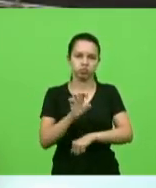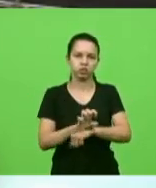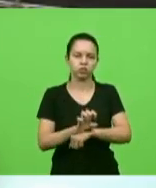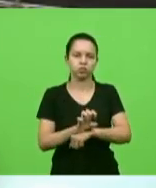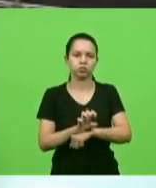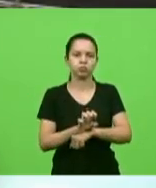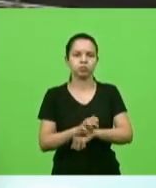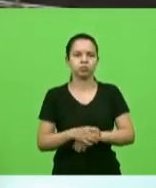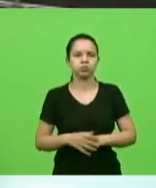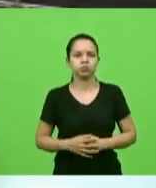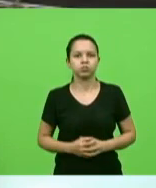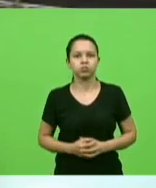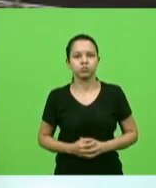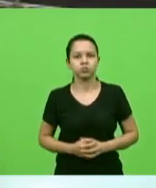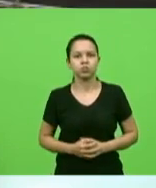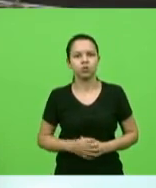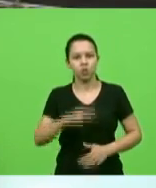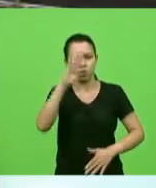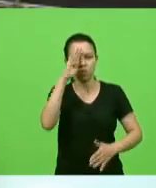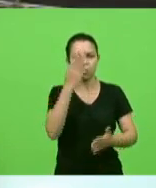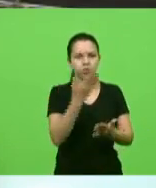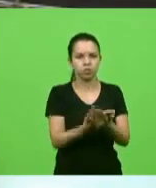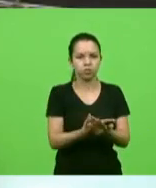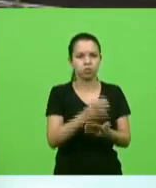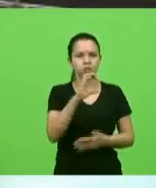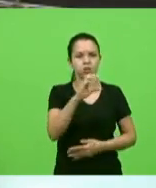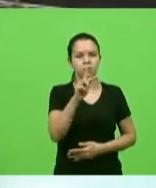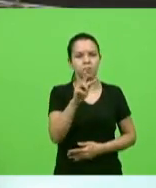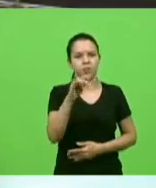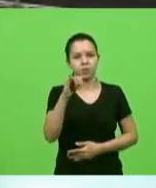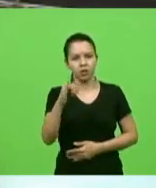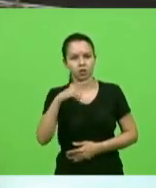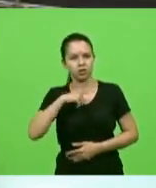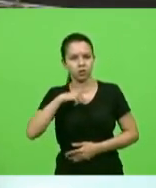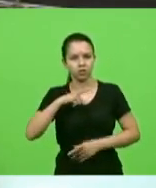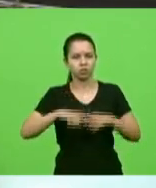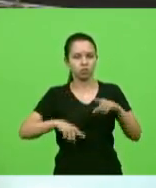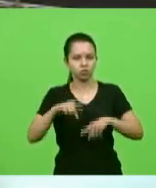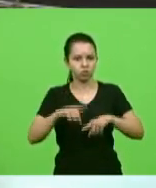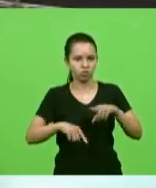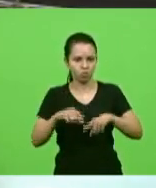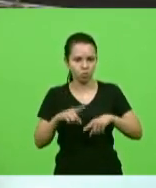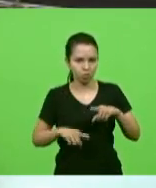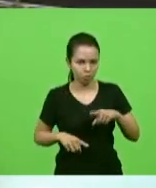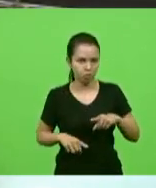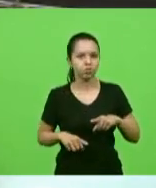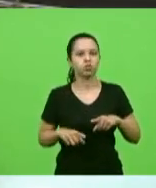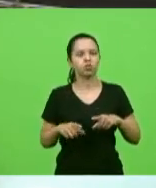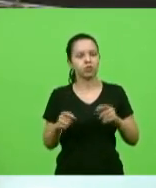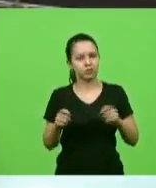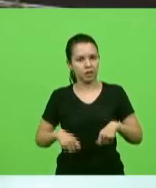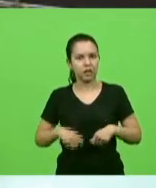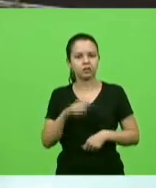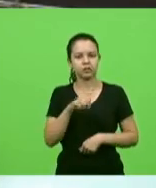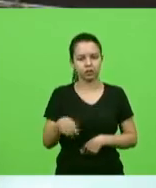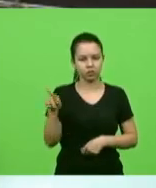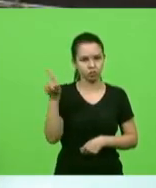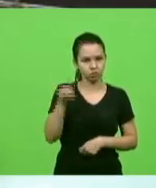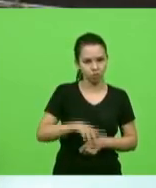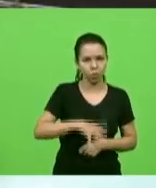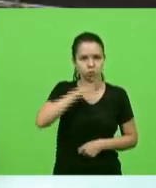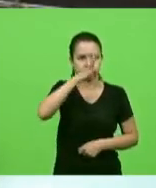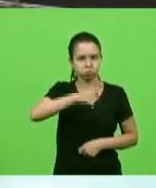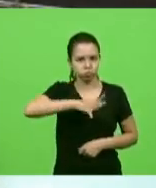frente a CP oferece os instrumentos para eventuais sanções contra exageros